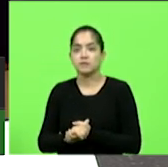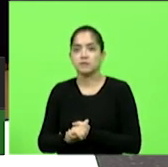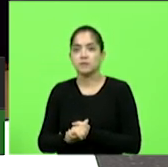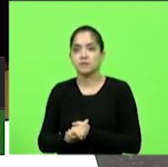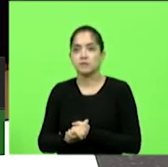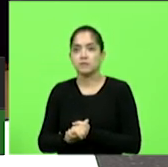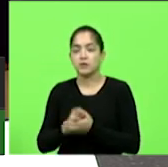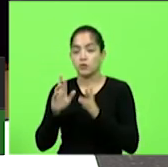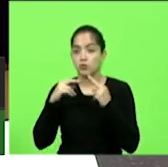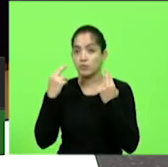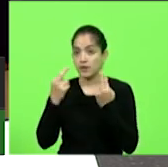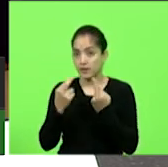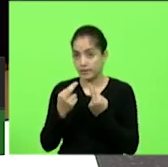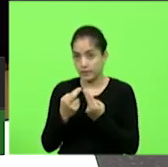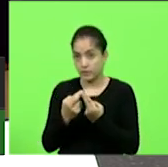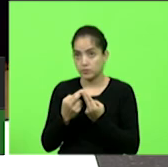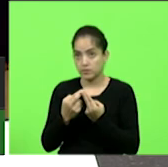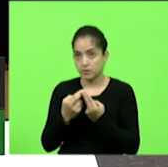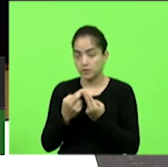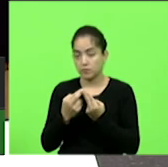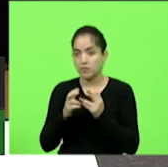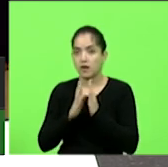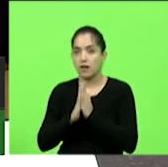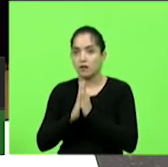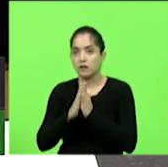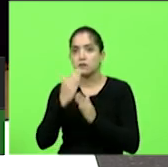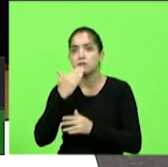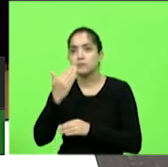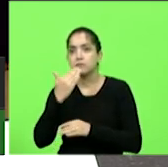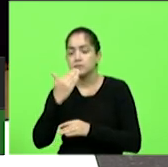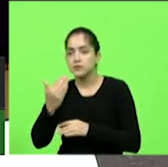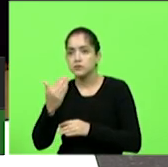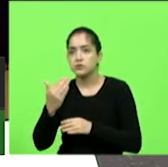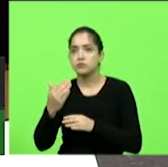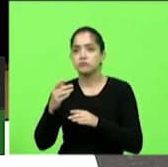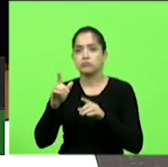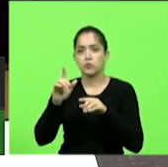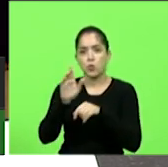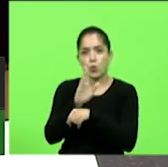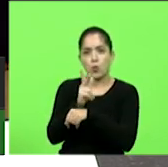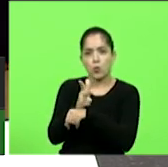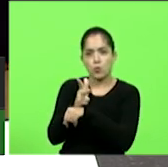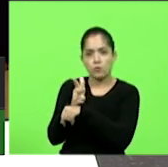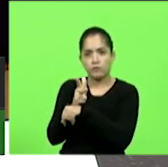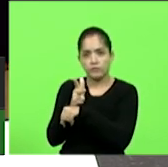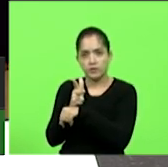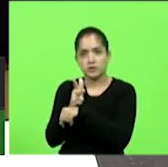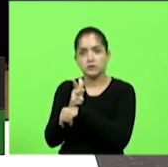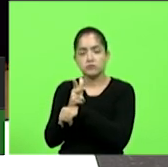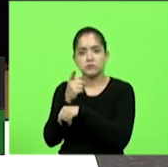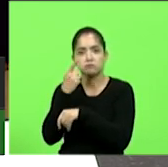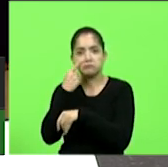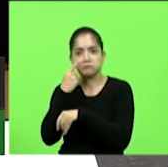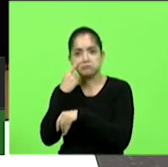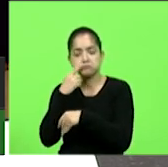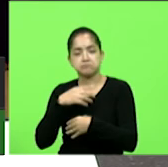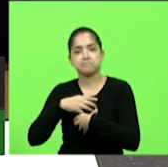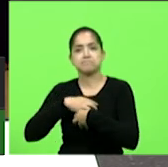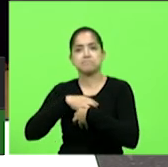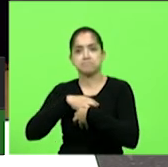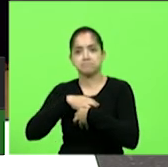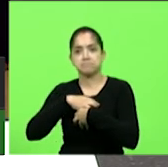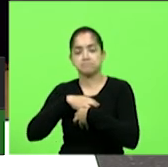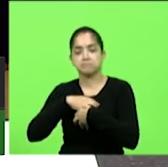numa reunião, fez um apelo e mostrou um vídeo que eu me emocionei com aquele vídeo.